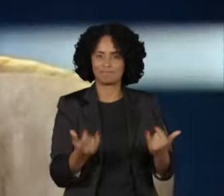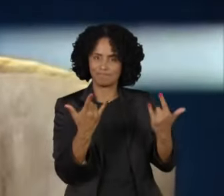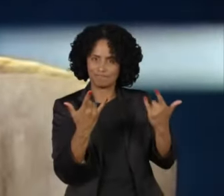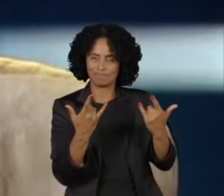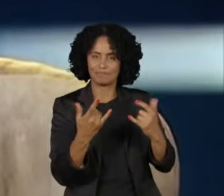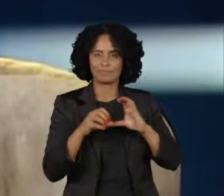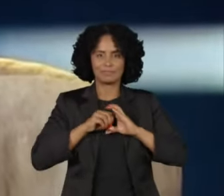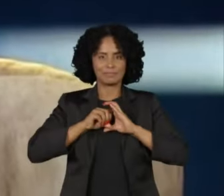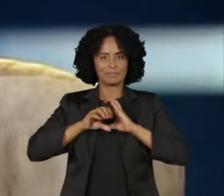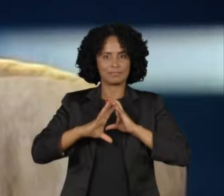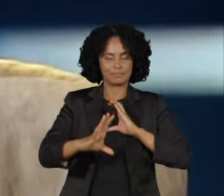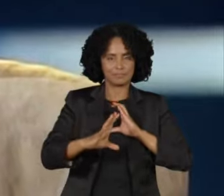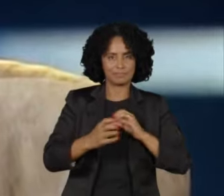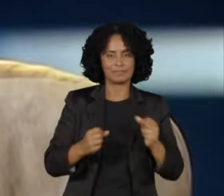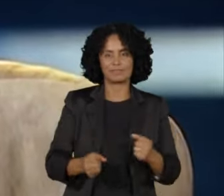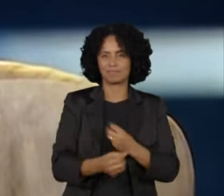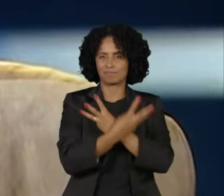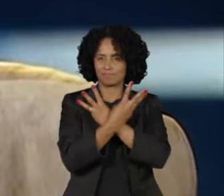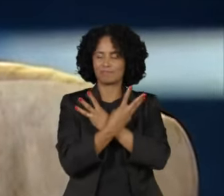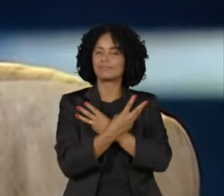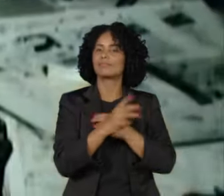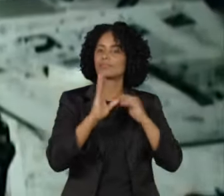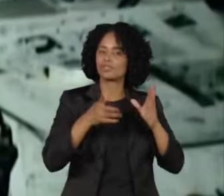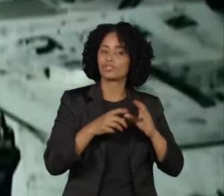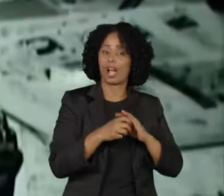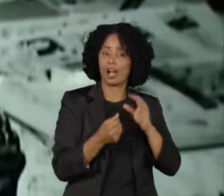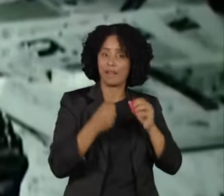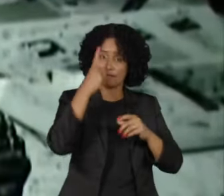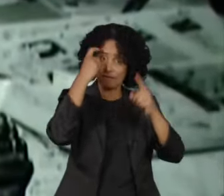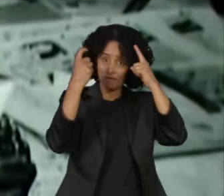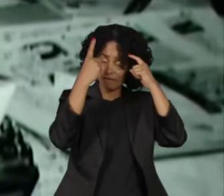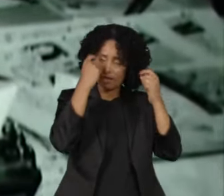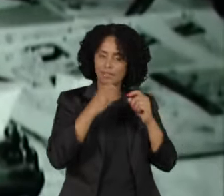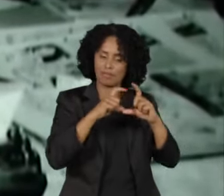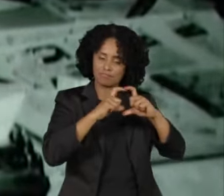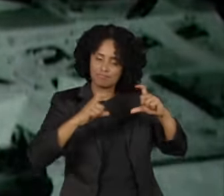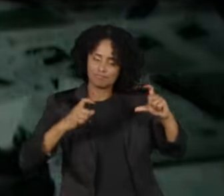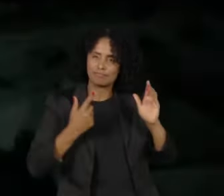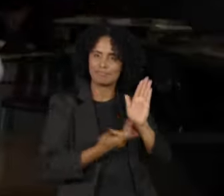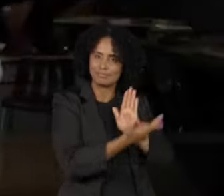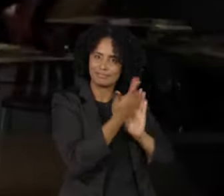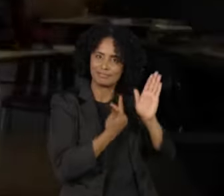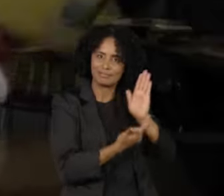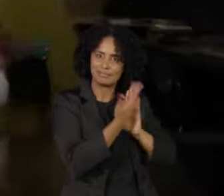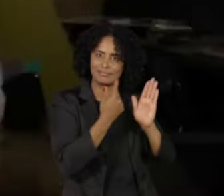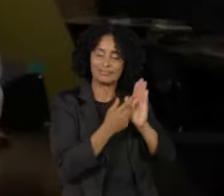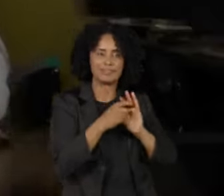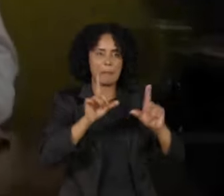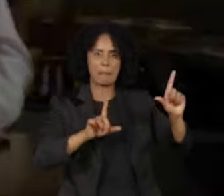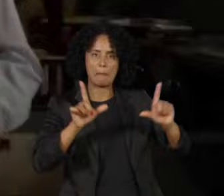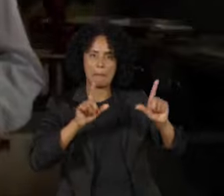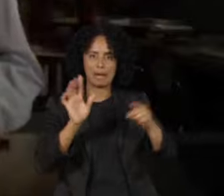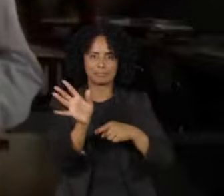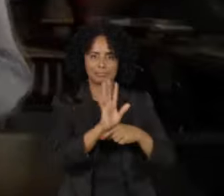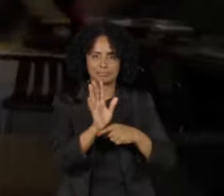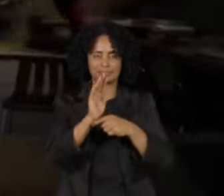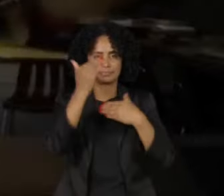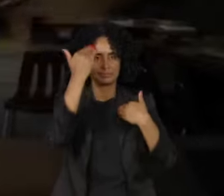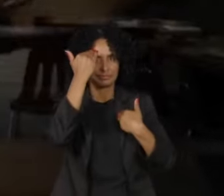de Ferro e X-Men. E foi o grande responsável pela adaptação desses personagens para as telas de cinema.